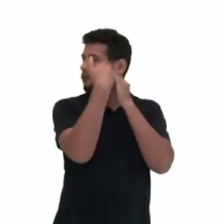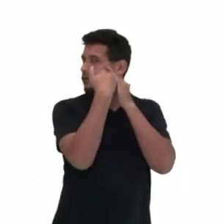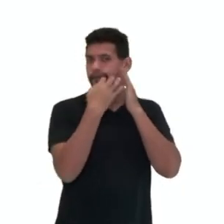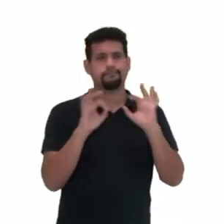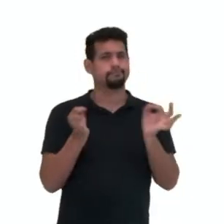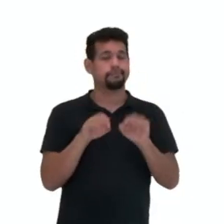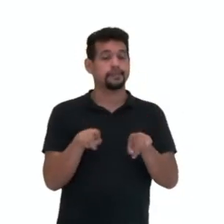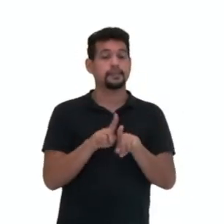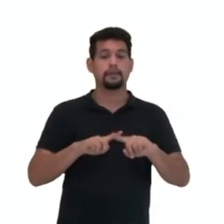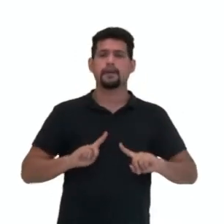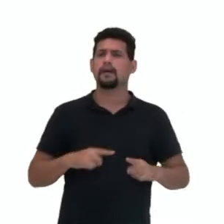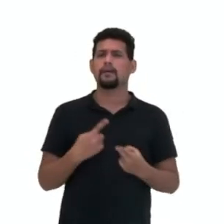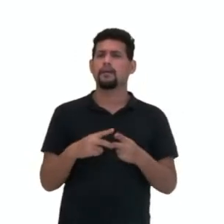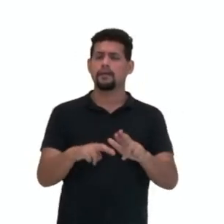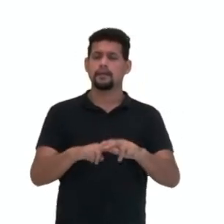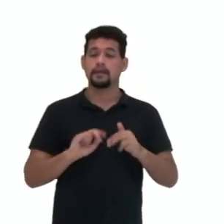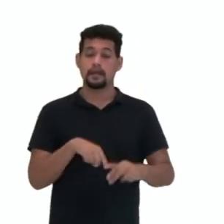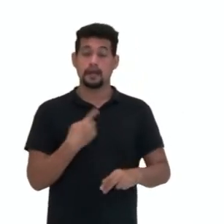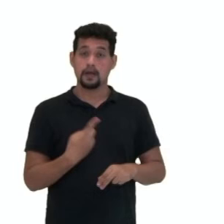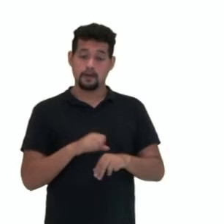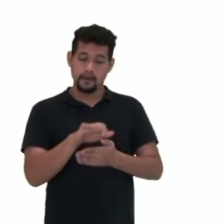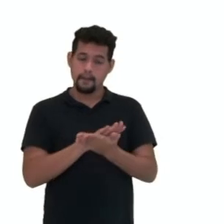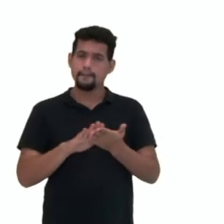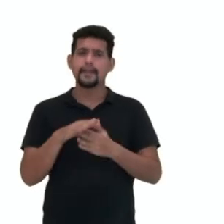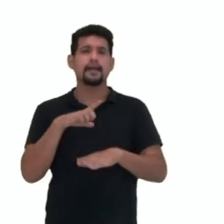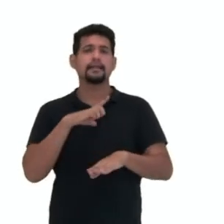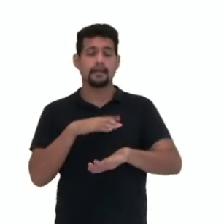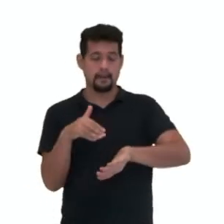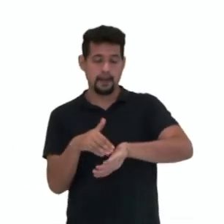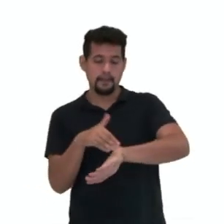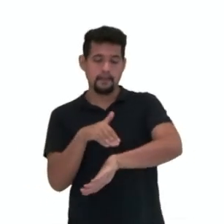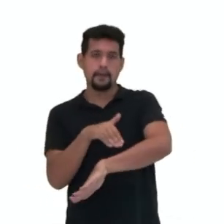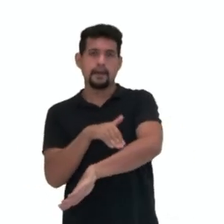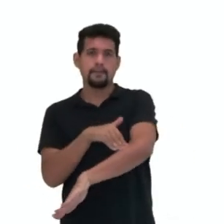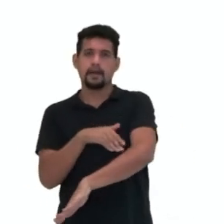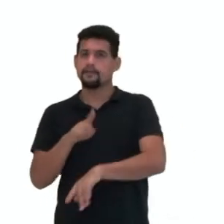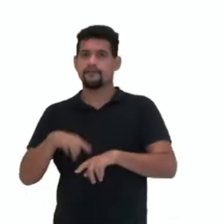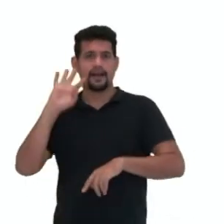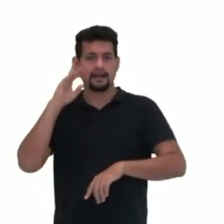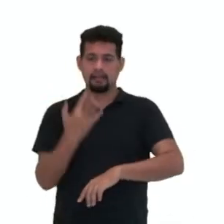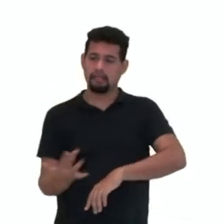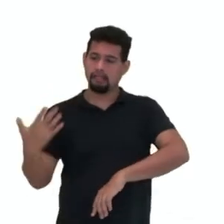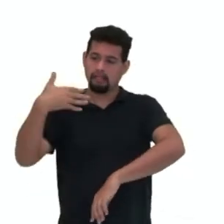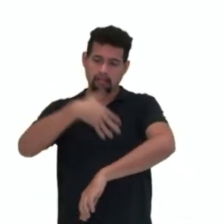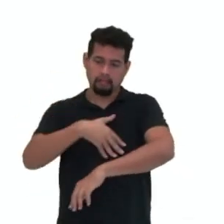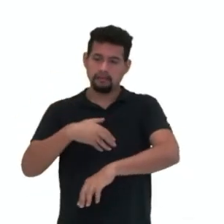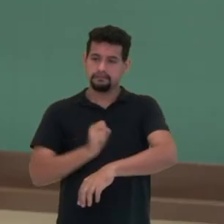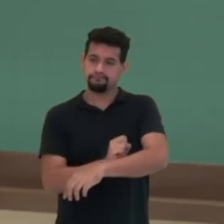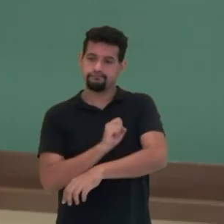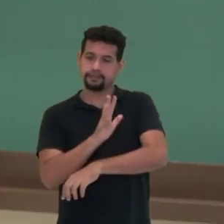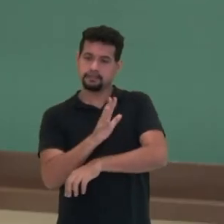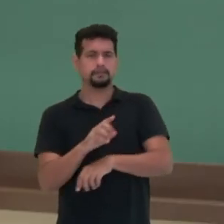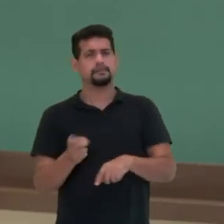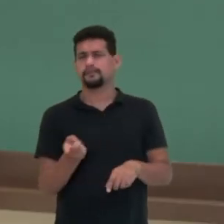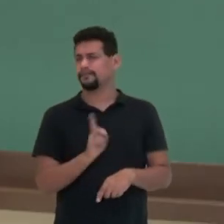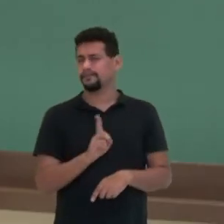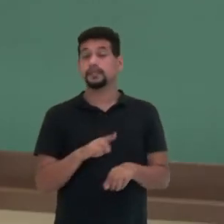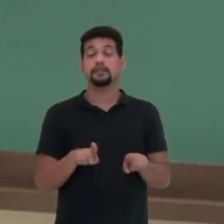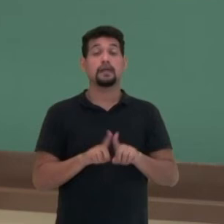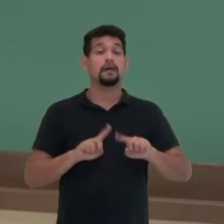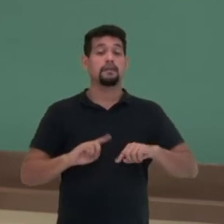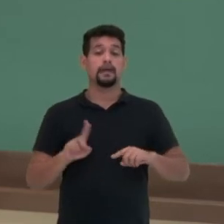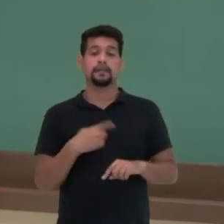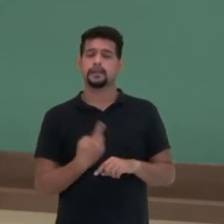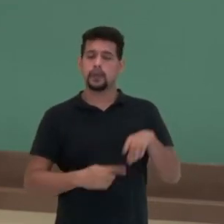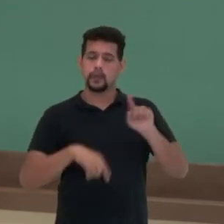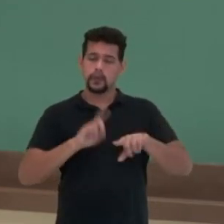pele. Também porque, olha, a nossa pele tem uma barreira. Não vai deixar as coisas entrarem e saírem, né, da nossa célula. Então,